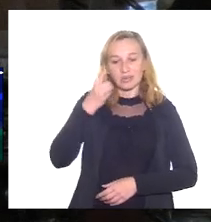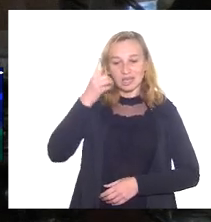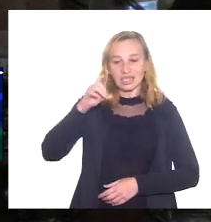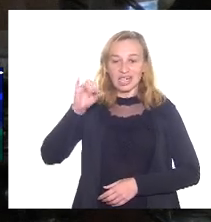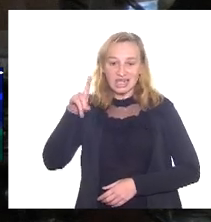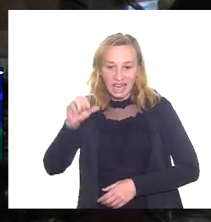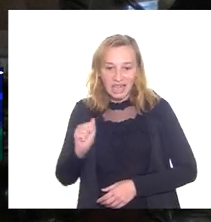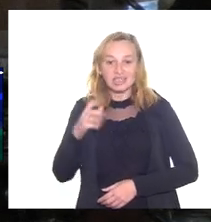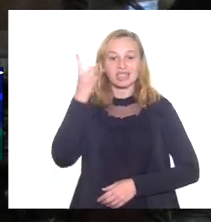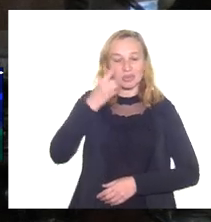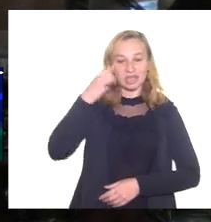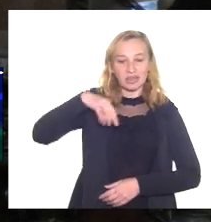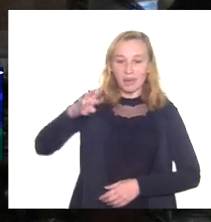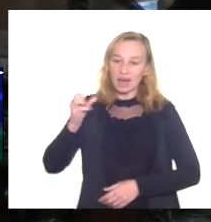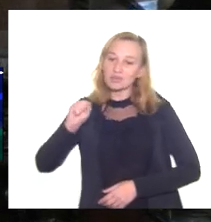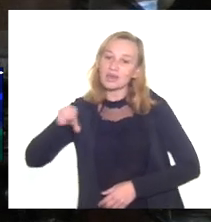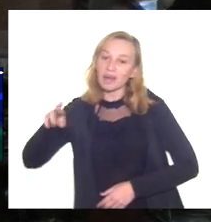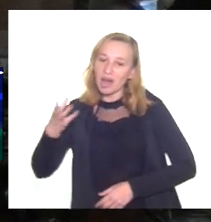Deputado Márcio Canela.